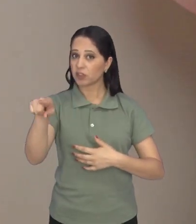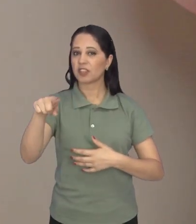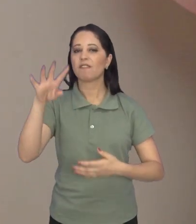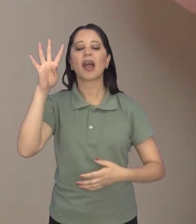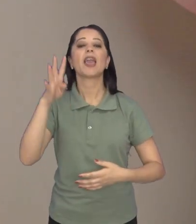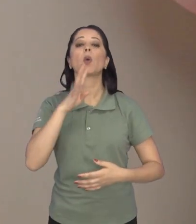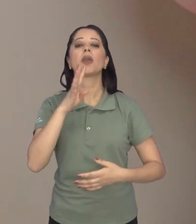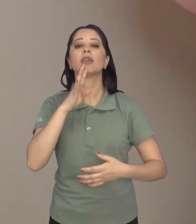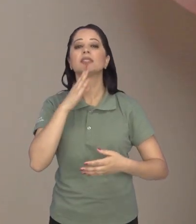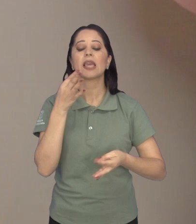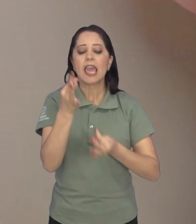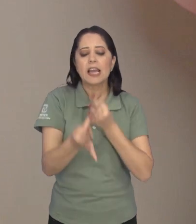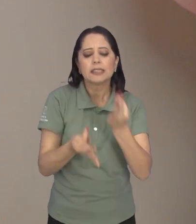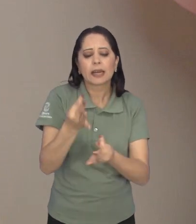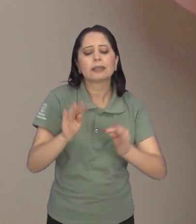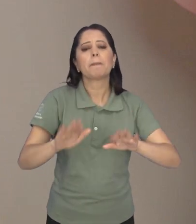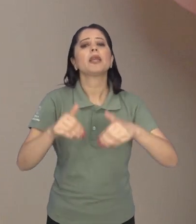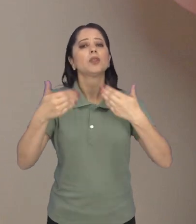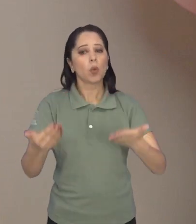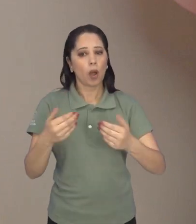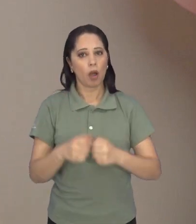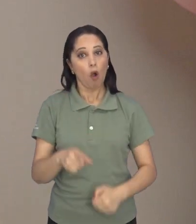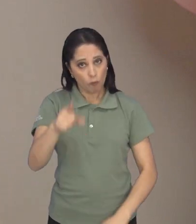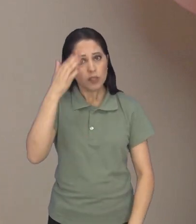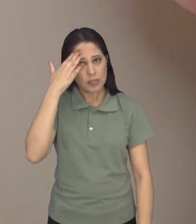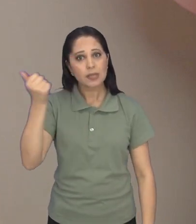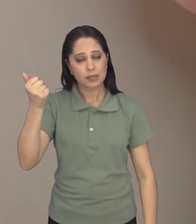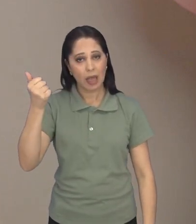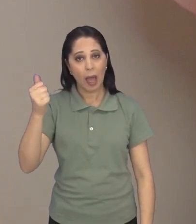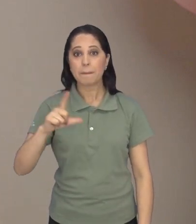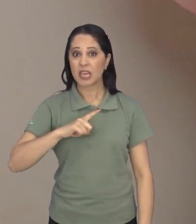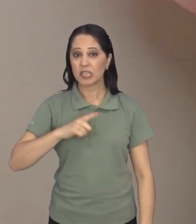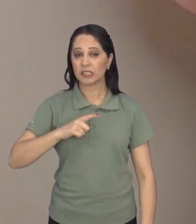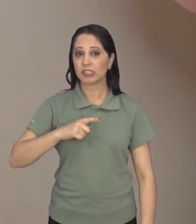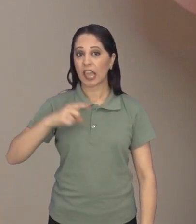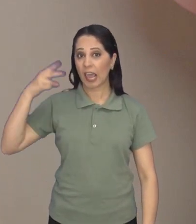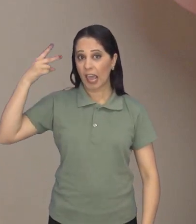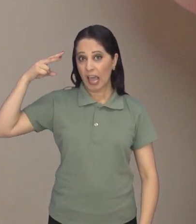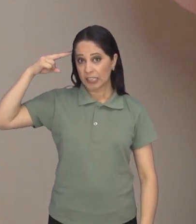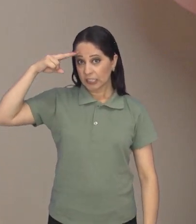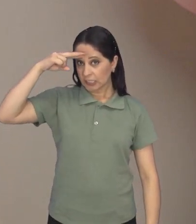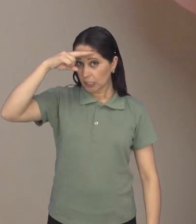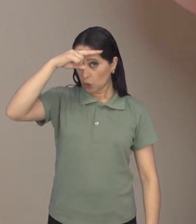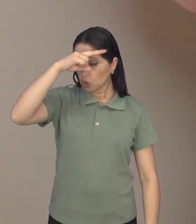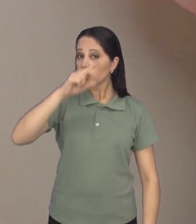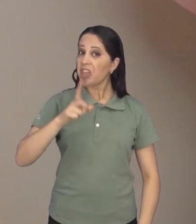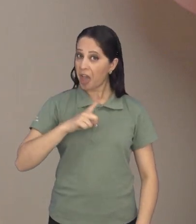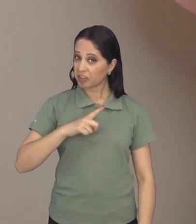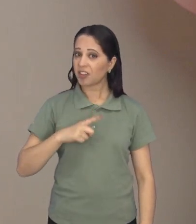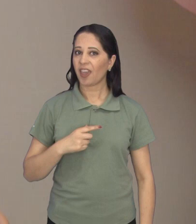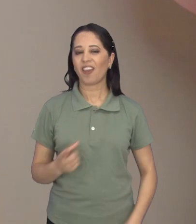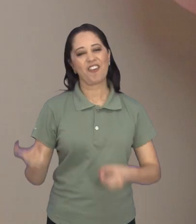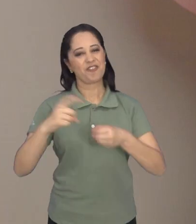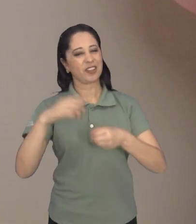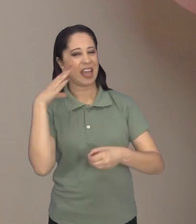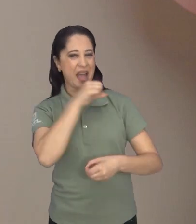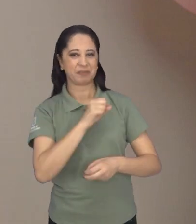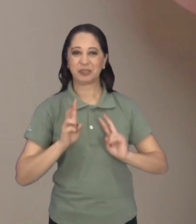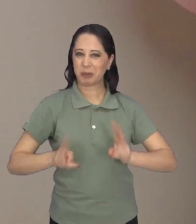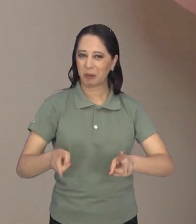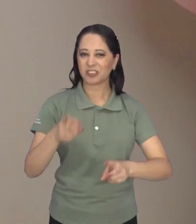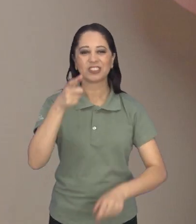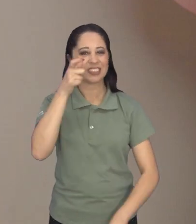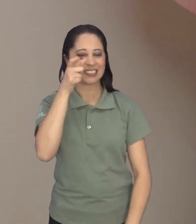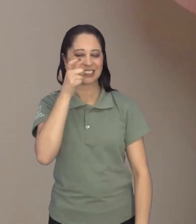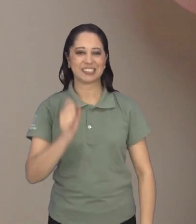os tratamentos para a síndrome de Tourette. Você sabia que existe, inclusive, cirurgias? Nós voltamos já já. Fica